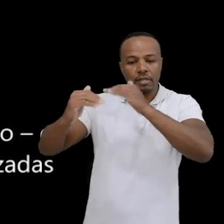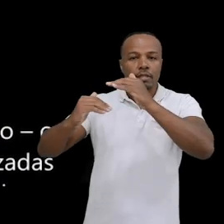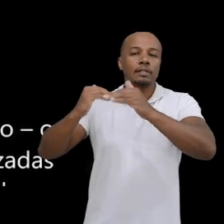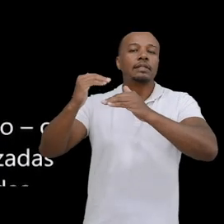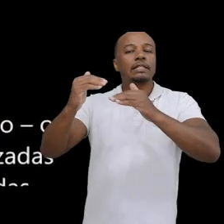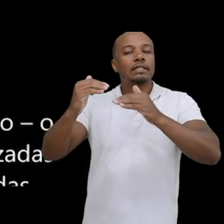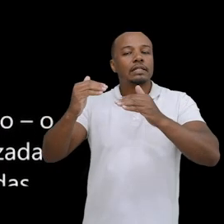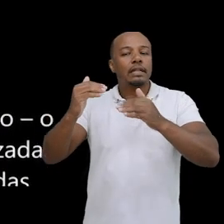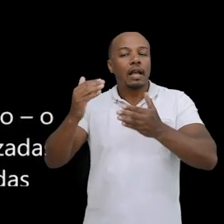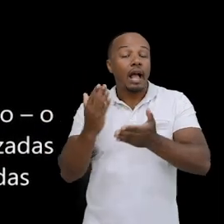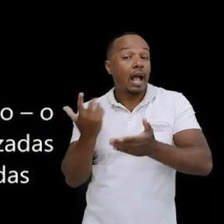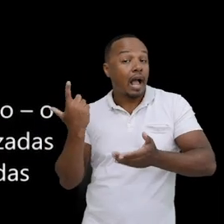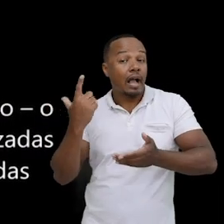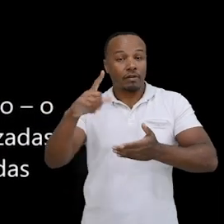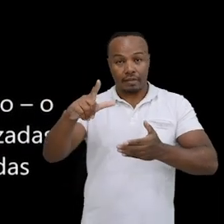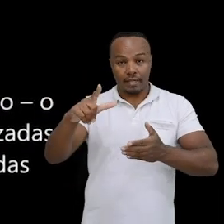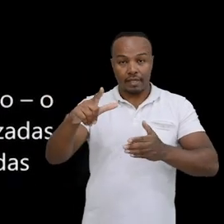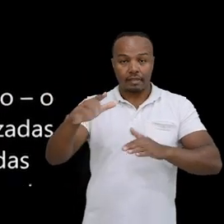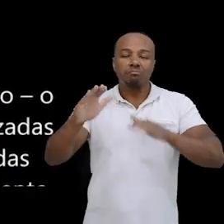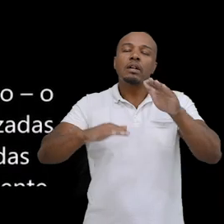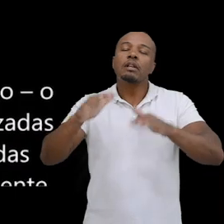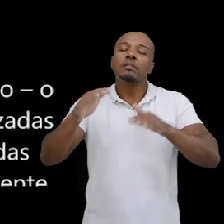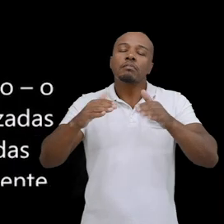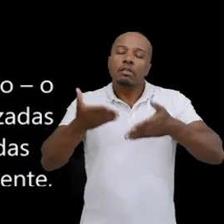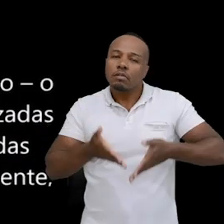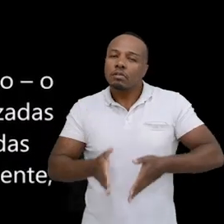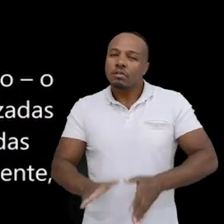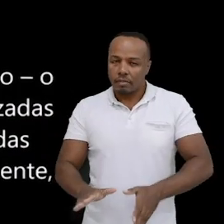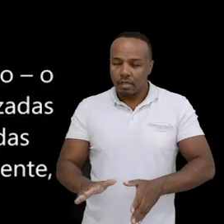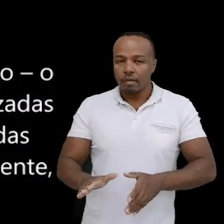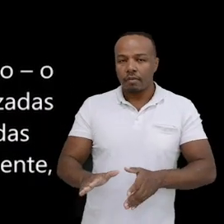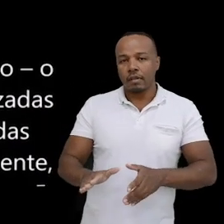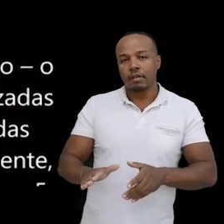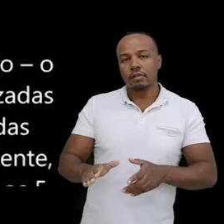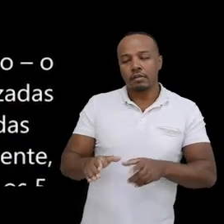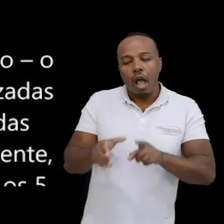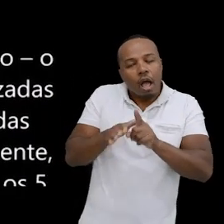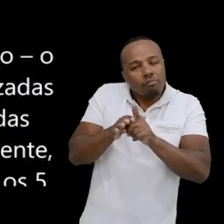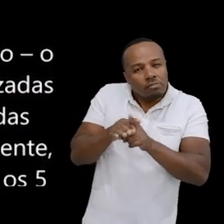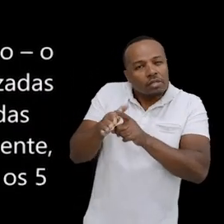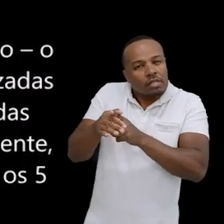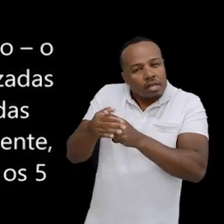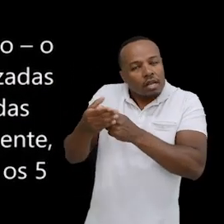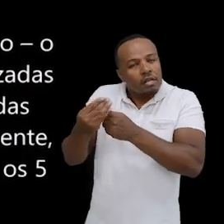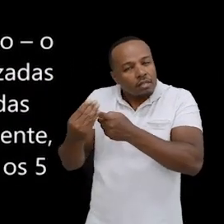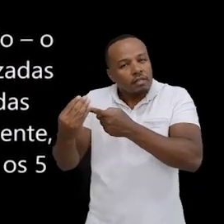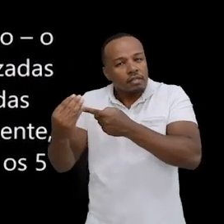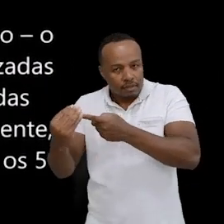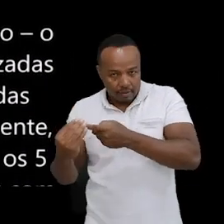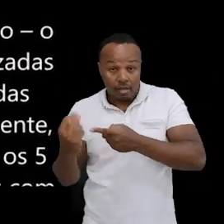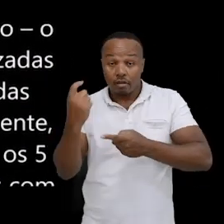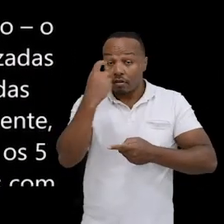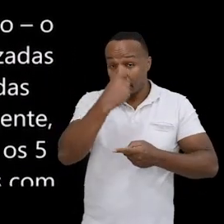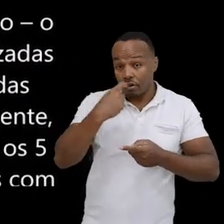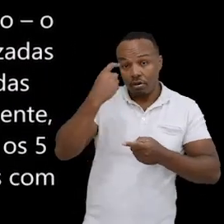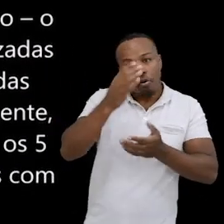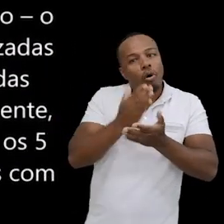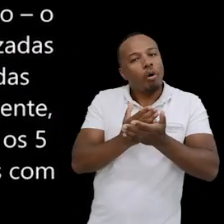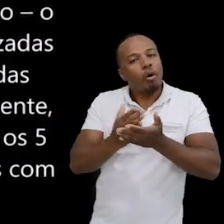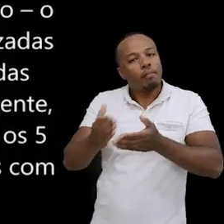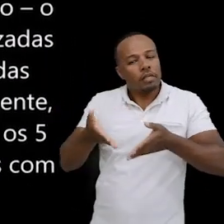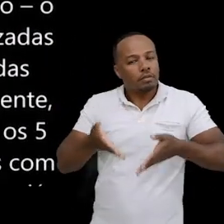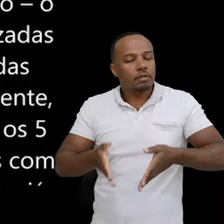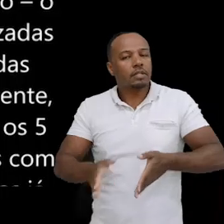desenvolver, já estão mielinizadas na época do nascimento. A mielinização das rotas visuais,